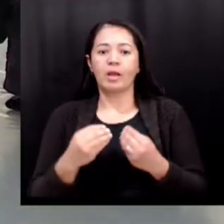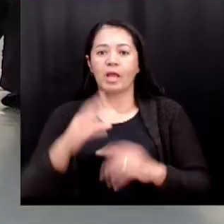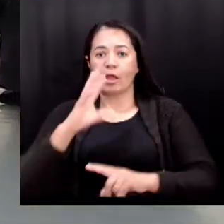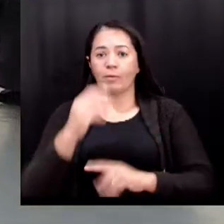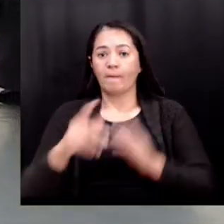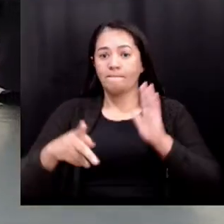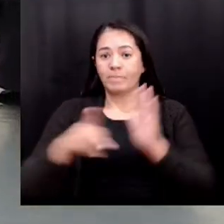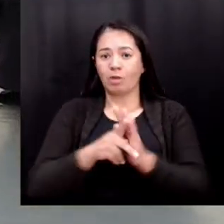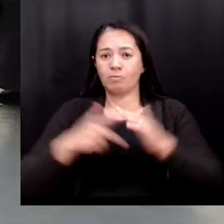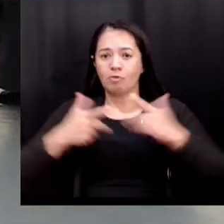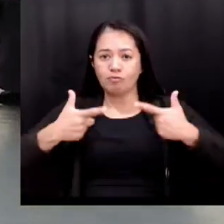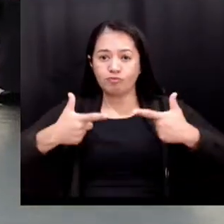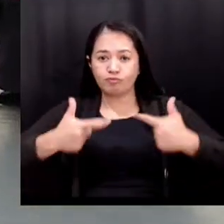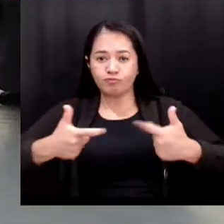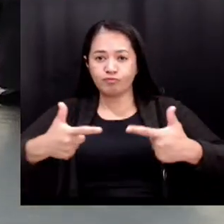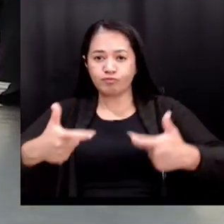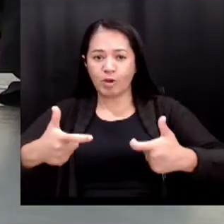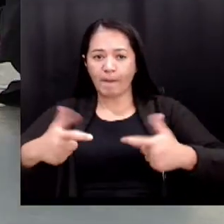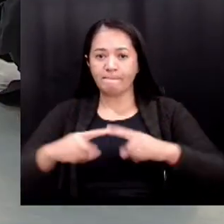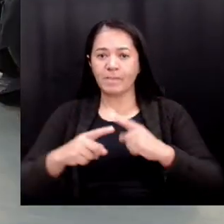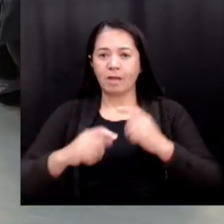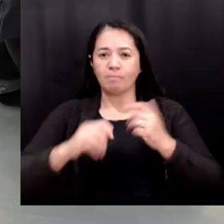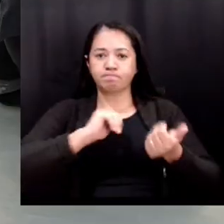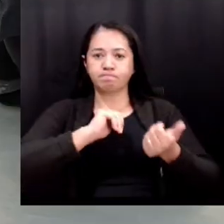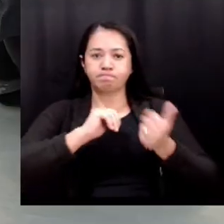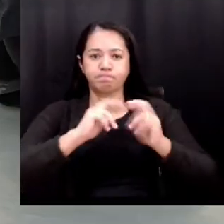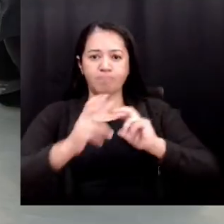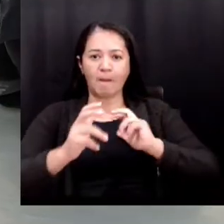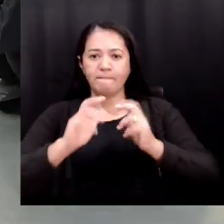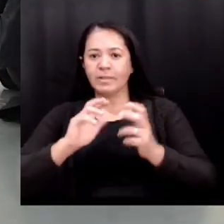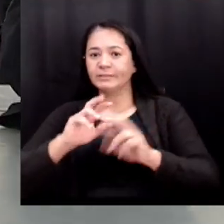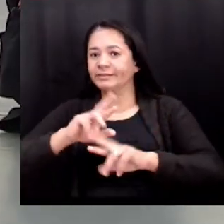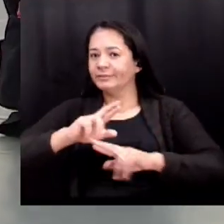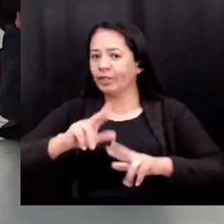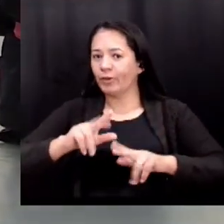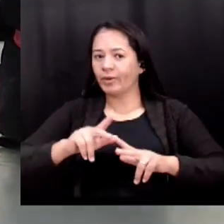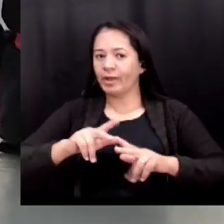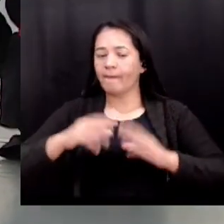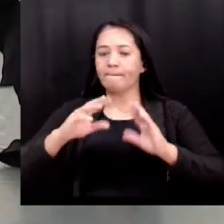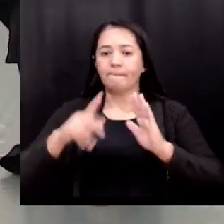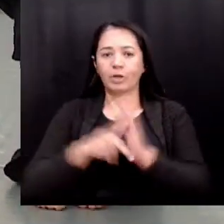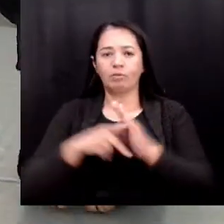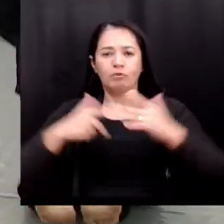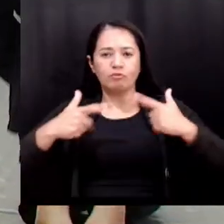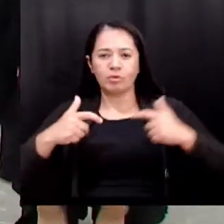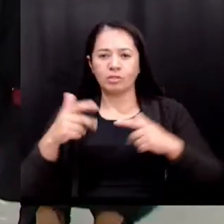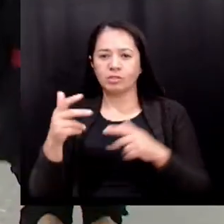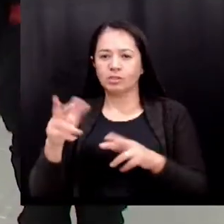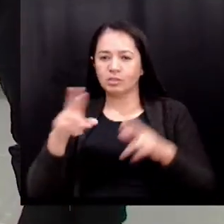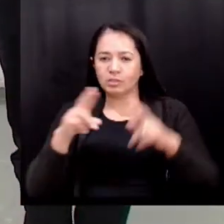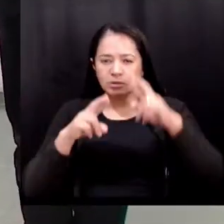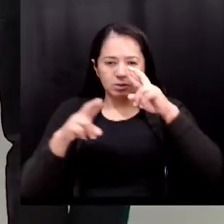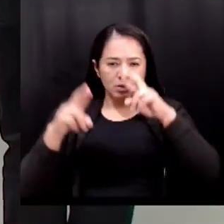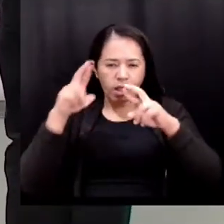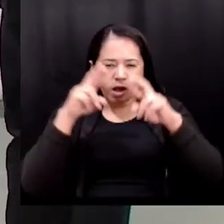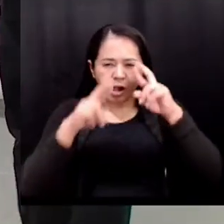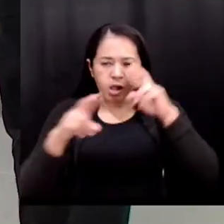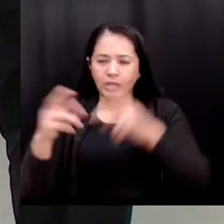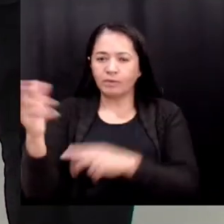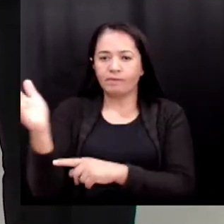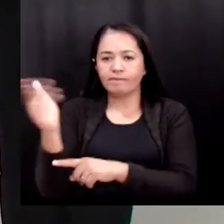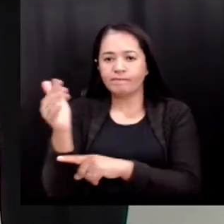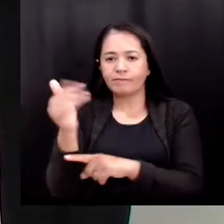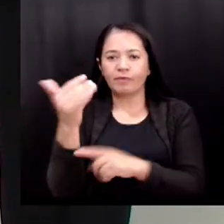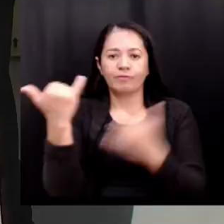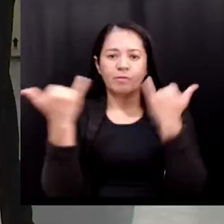não necessariamente uma arte marcial. Então ela é uma arte utilizada para guerra, espionagem, coleta de informações, mas ela não é a